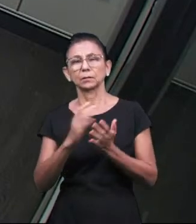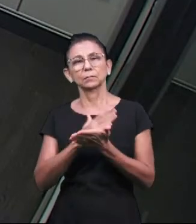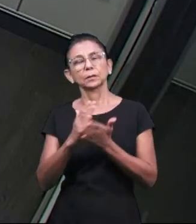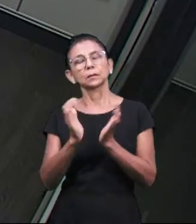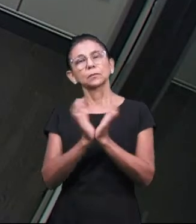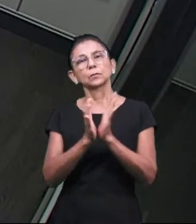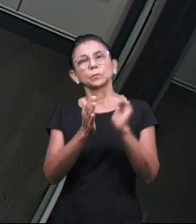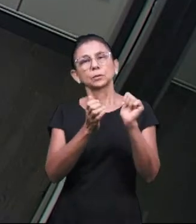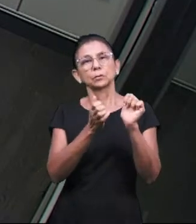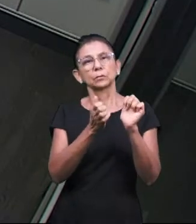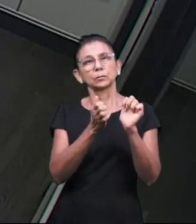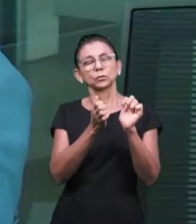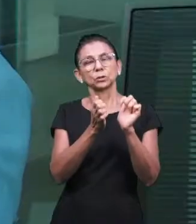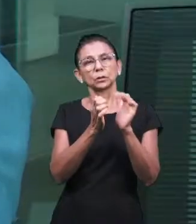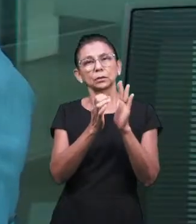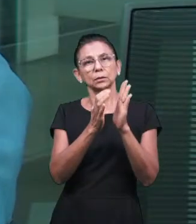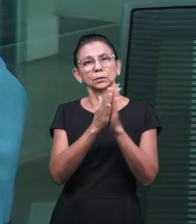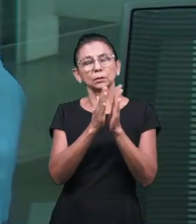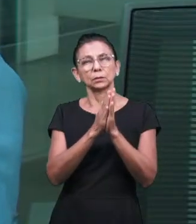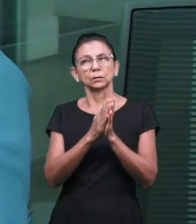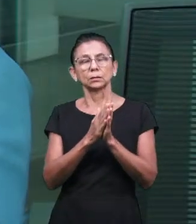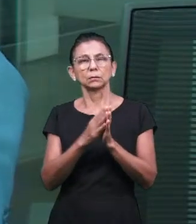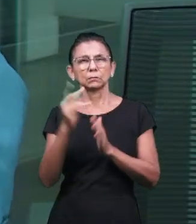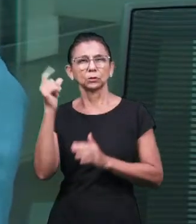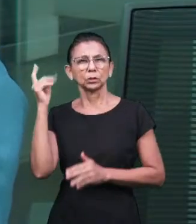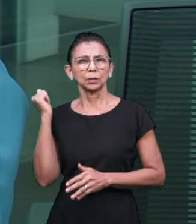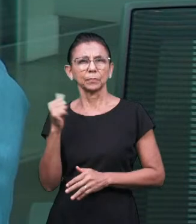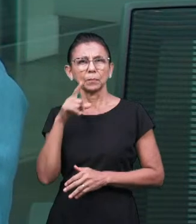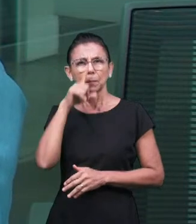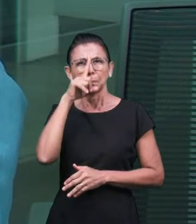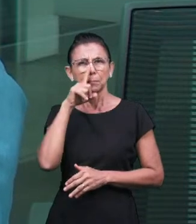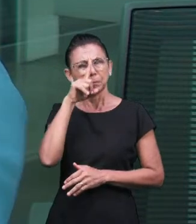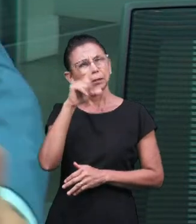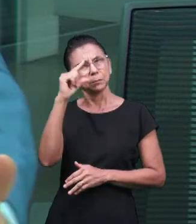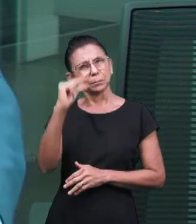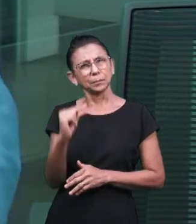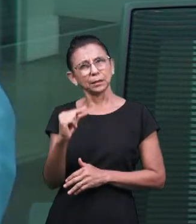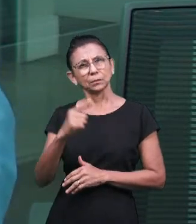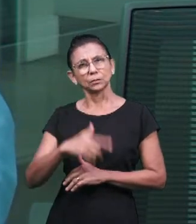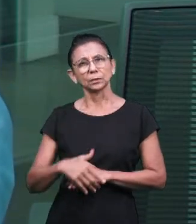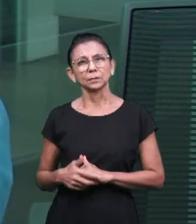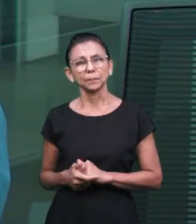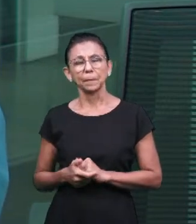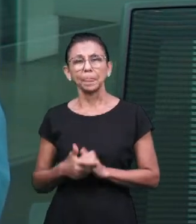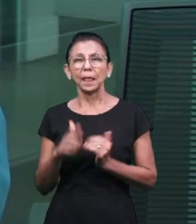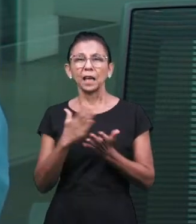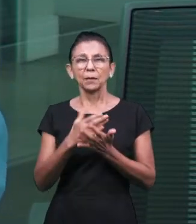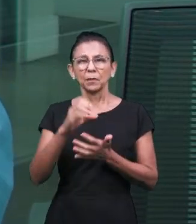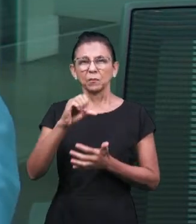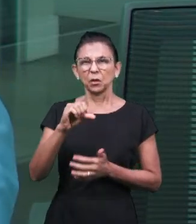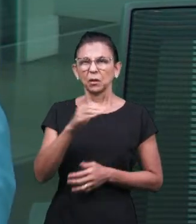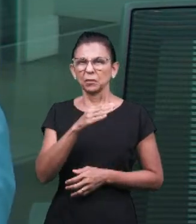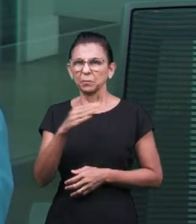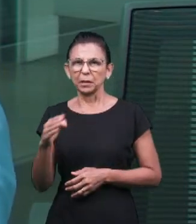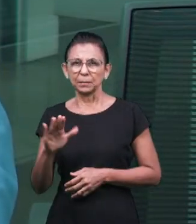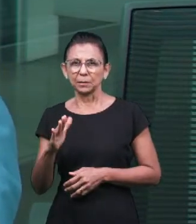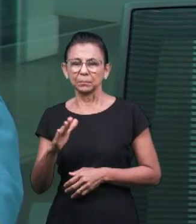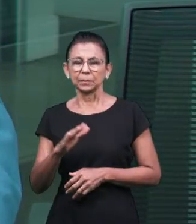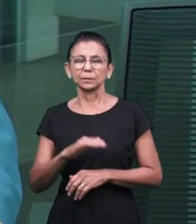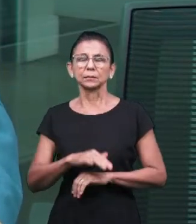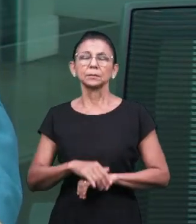menos perigoso, a gente ia geralmente até 9h30, por aí. Era 1 hora de reunião. E aquela reunião era importante. Por que aquela